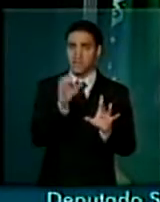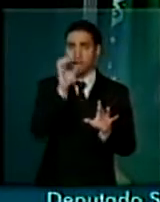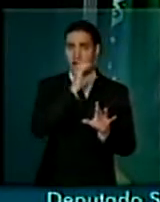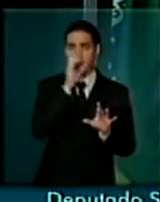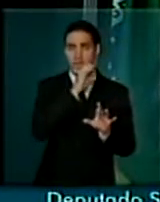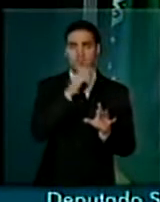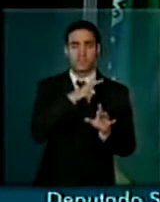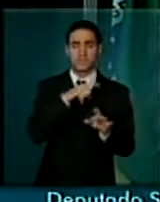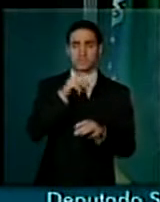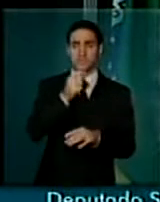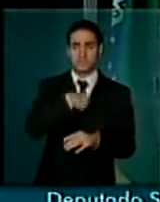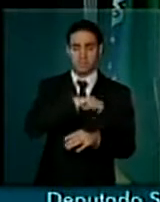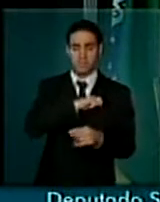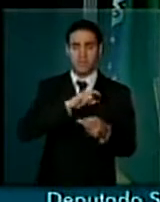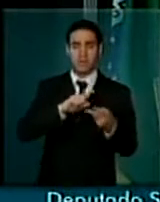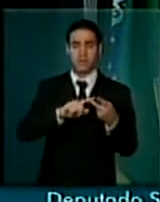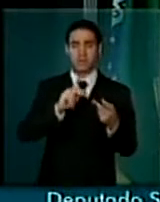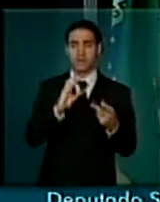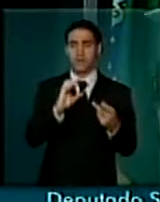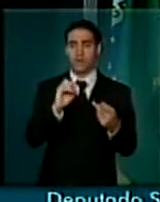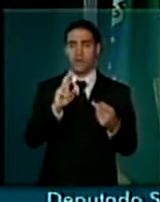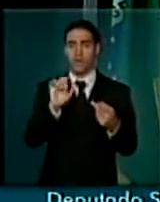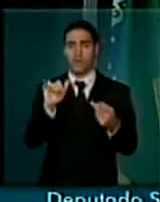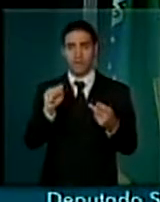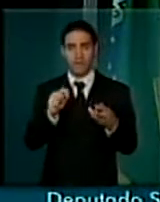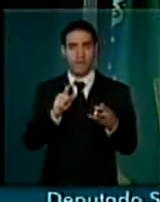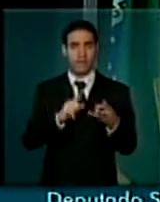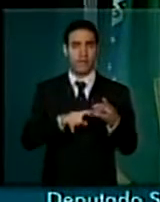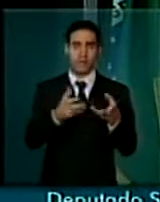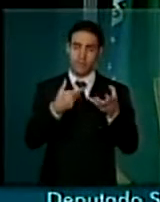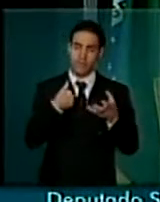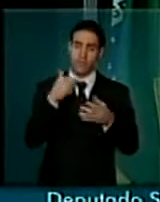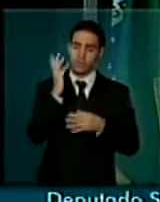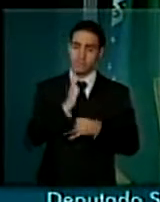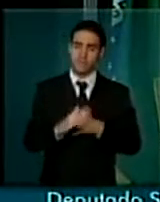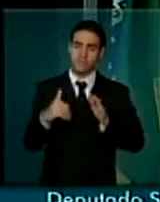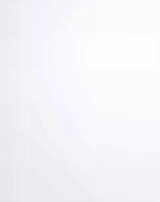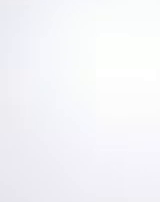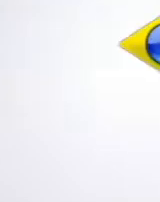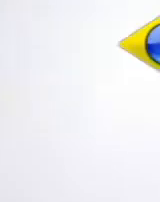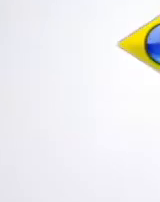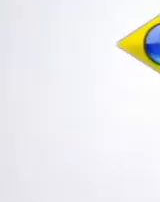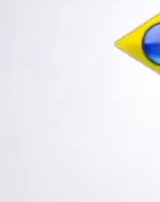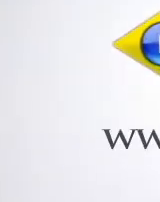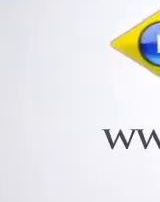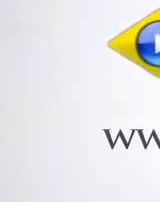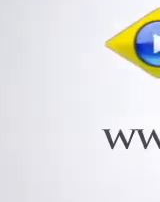tantos outros. É isso que eu quero, um país desenvolvido com internet de banda larga para todos. Muito obrigado.